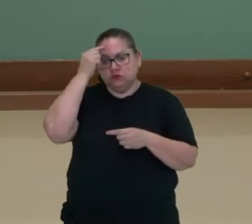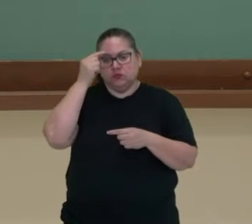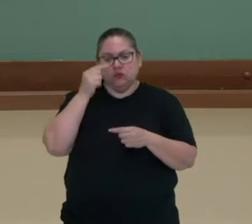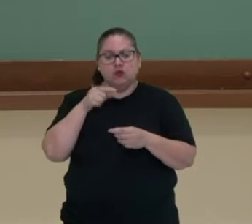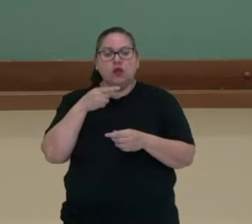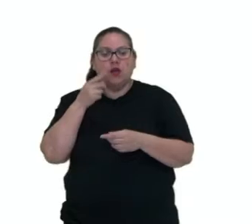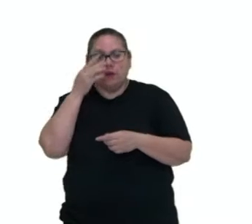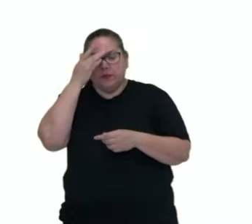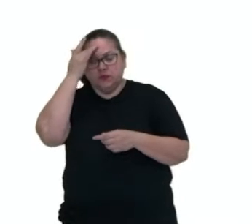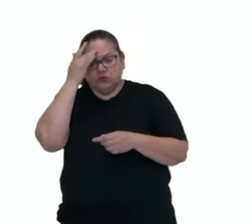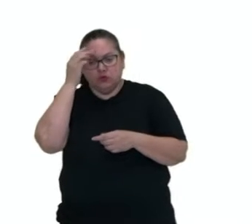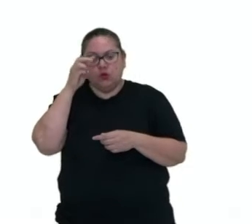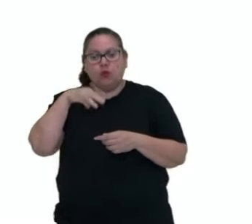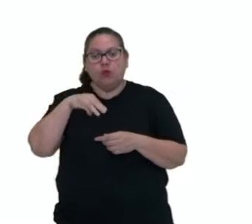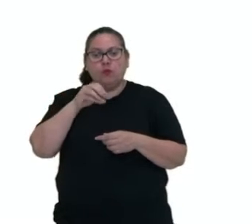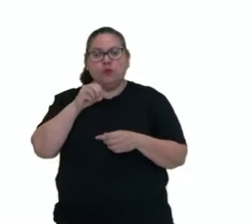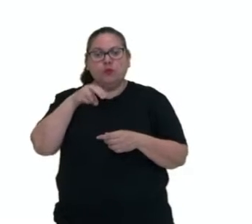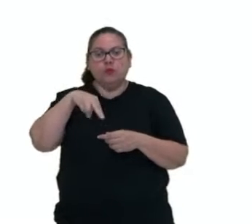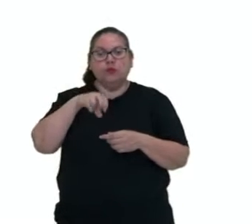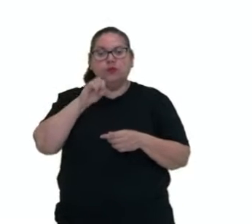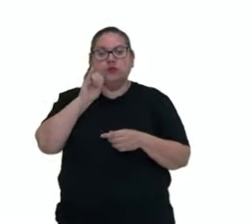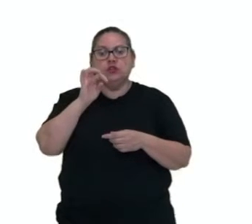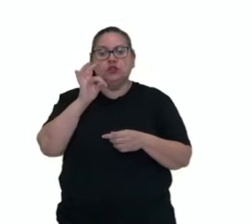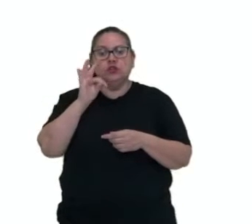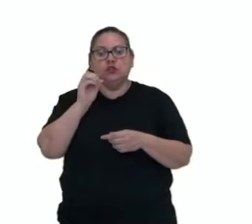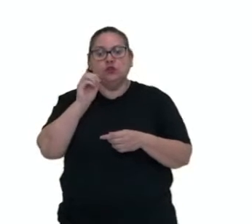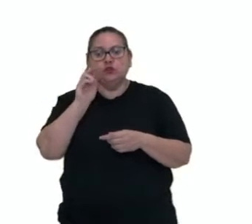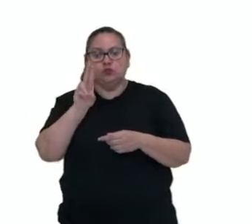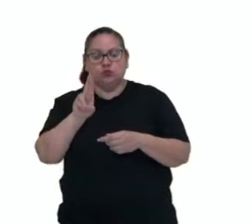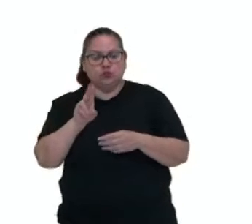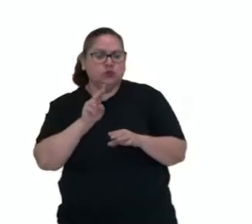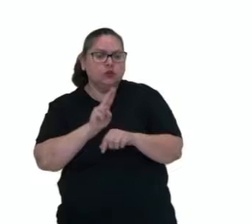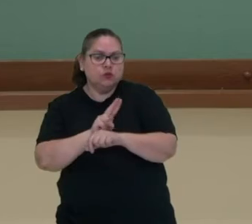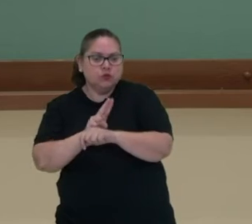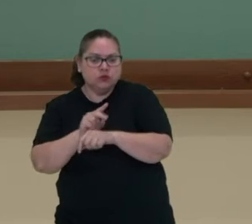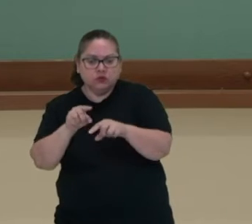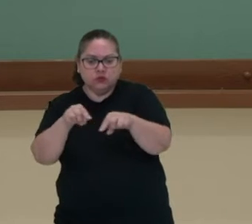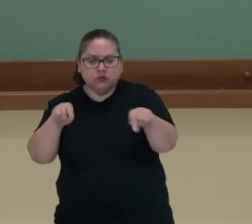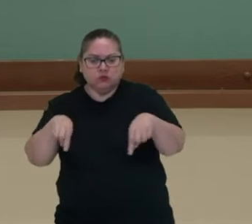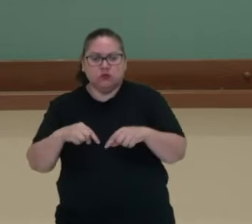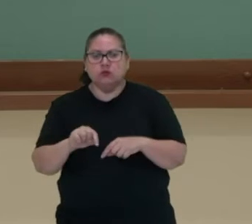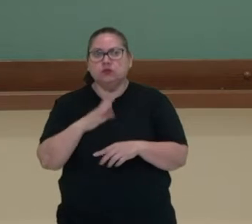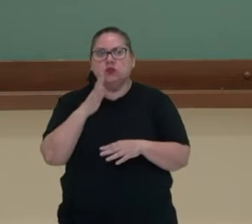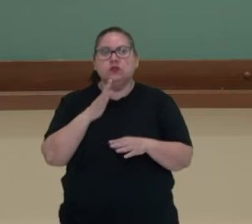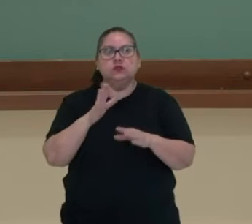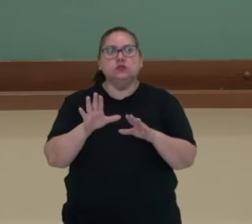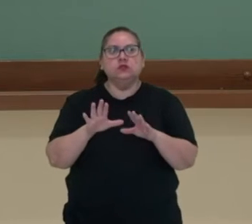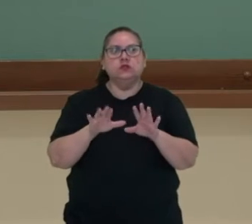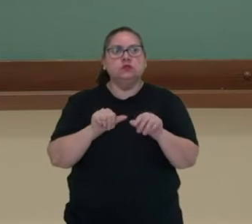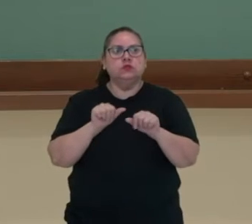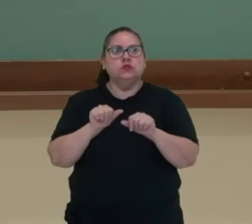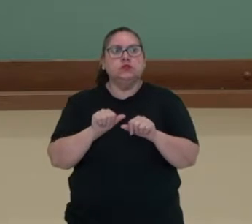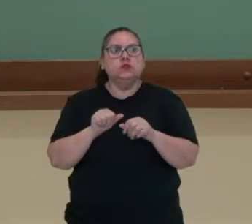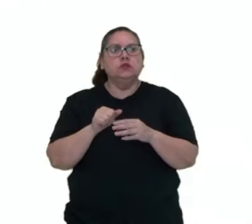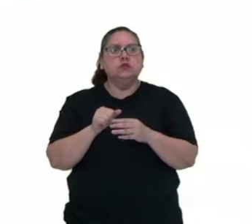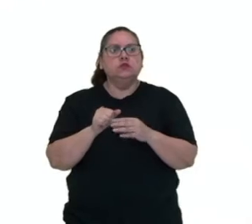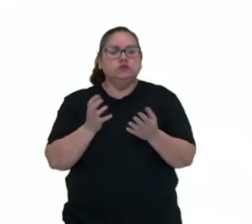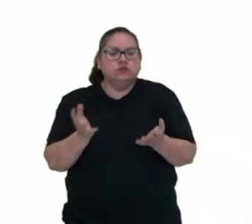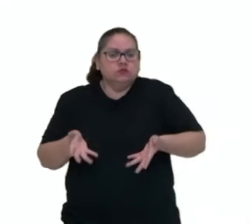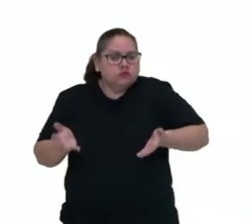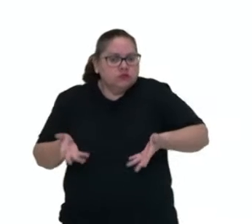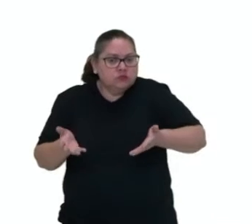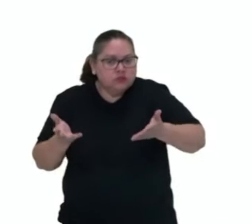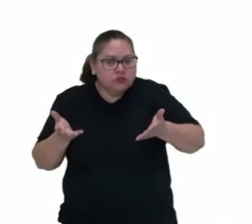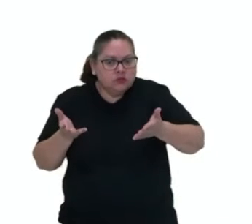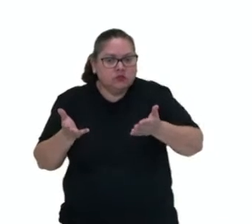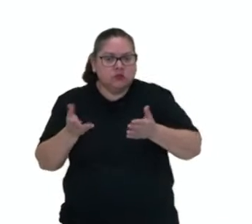monitor da turma sobre todas as alterações ocorridas nessa turma. Uma das atribuições do chefe de turma.